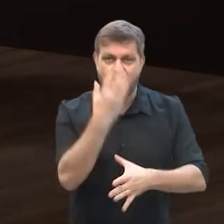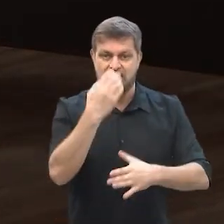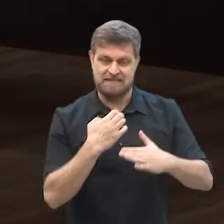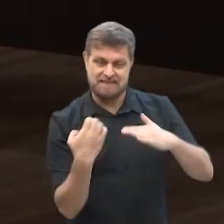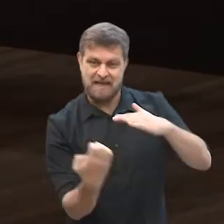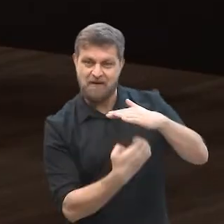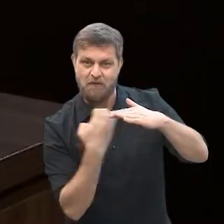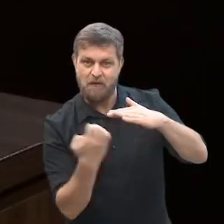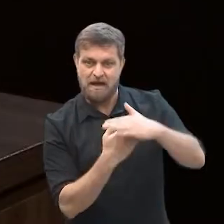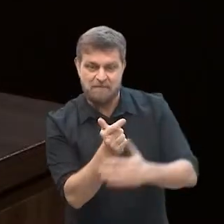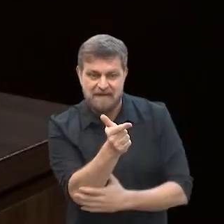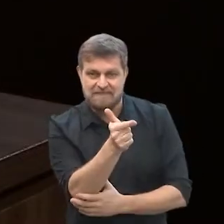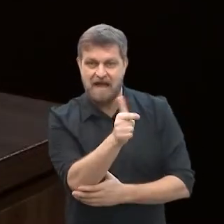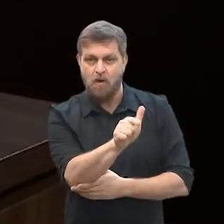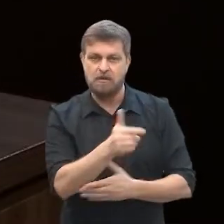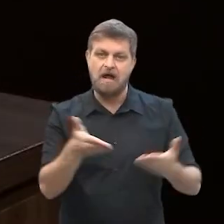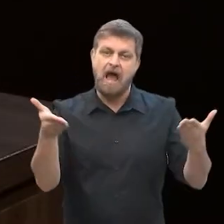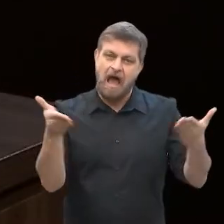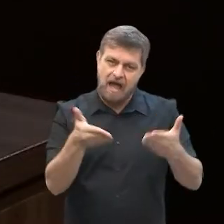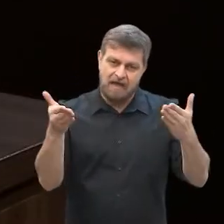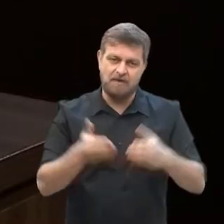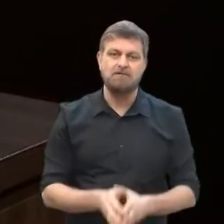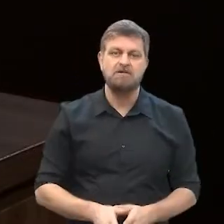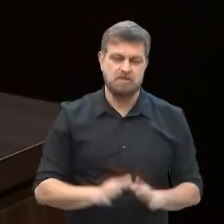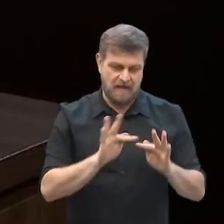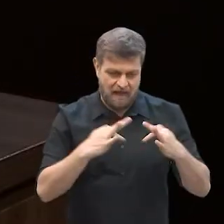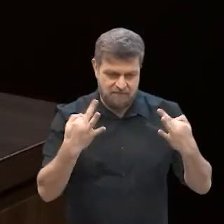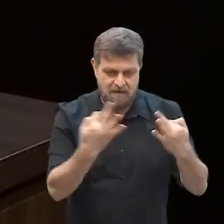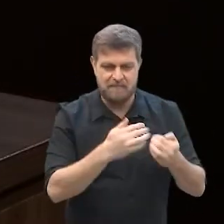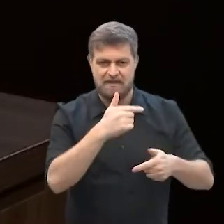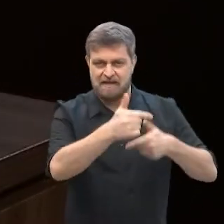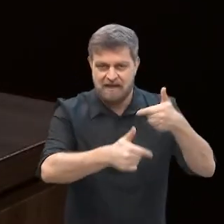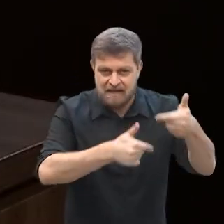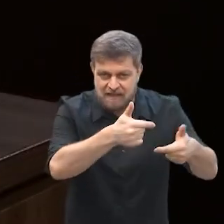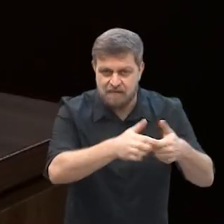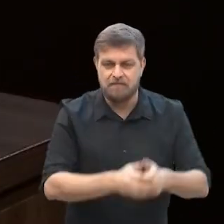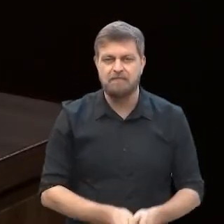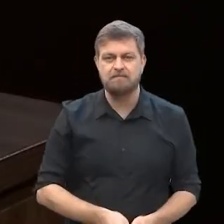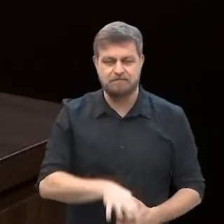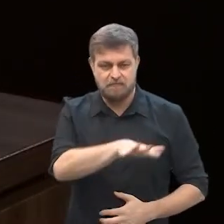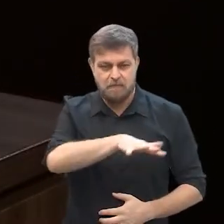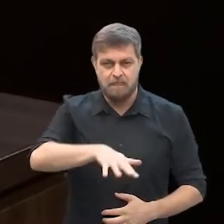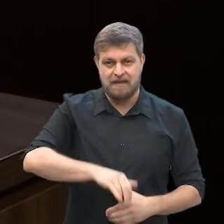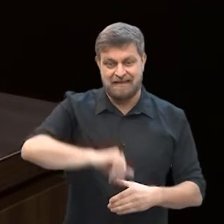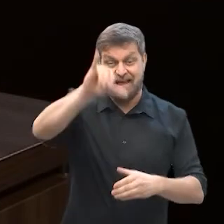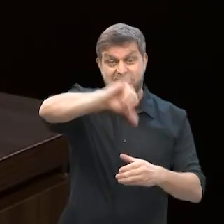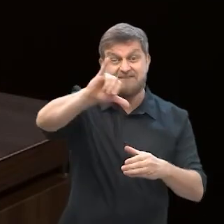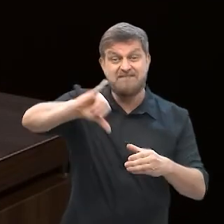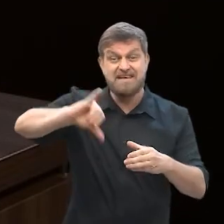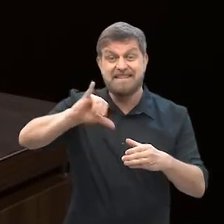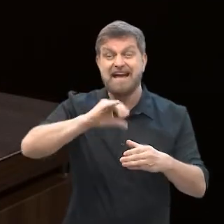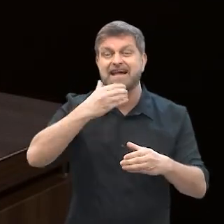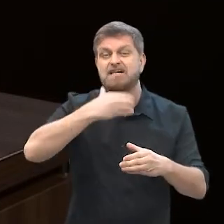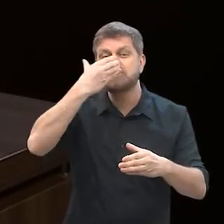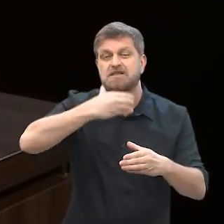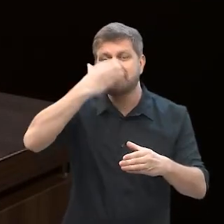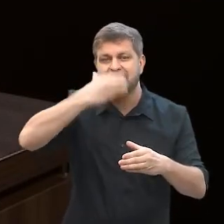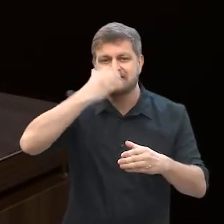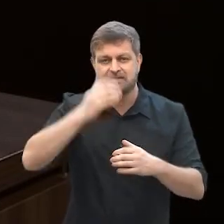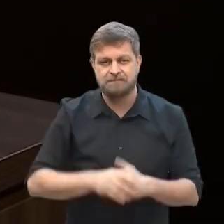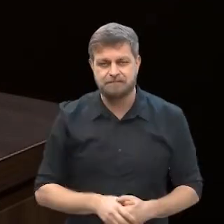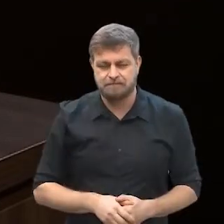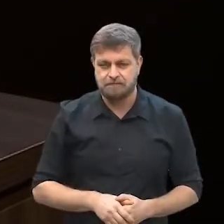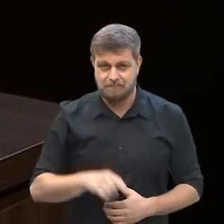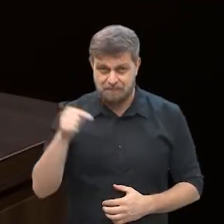outra alternativa que é hoje o negócio da família dele, que é de vinagre de maçã e que ele